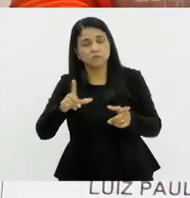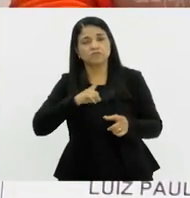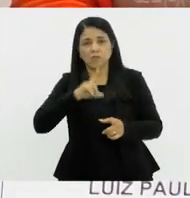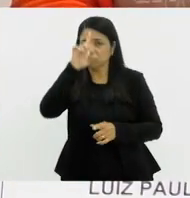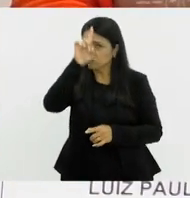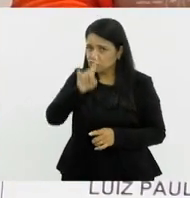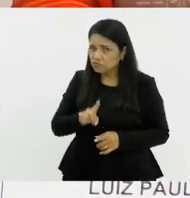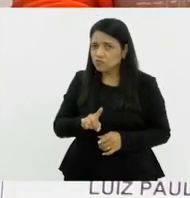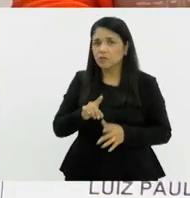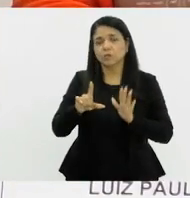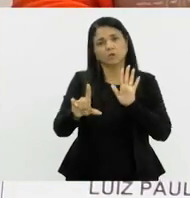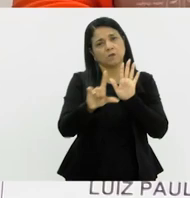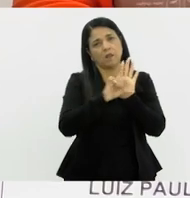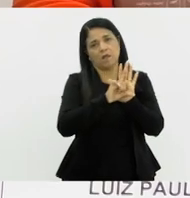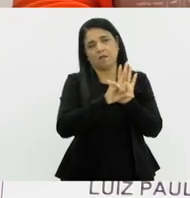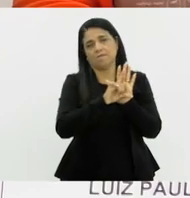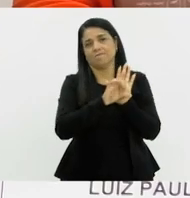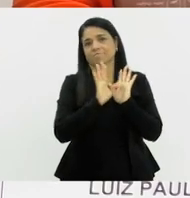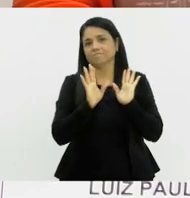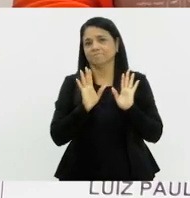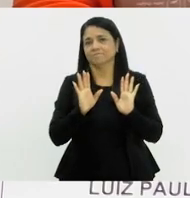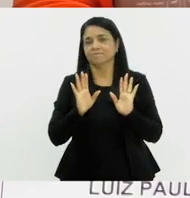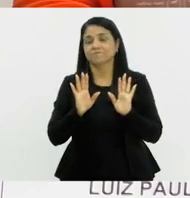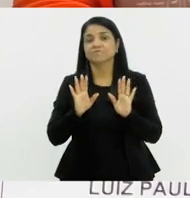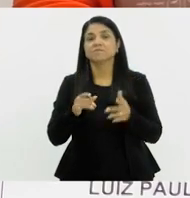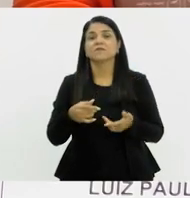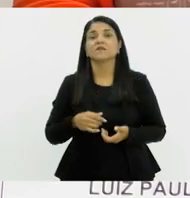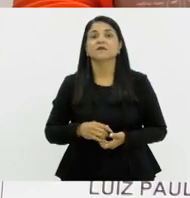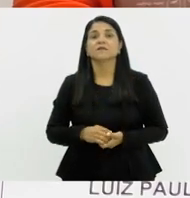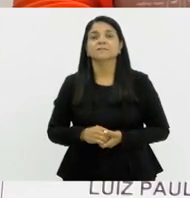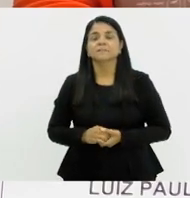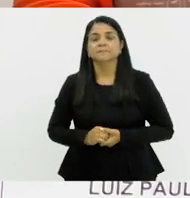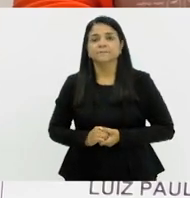elas têm previsto em lei. E em relação